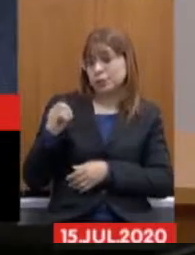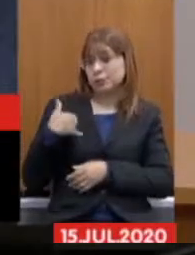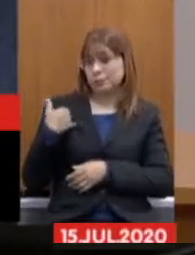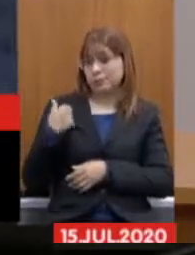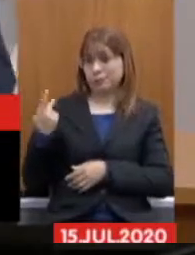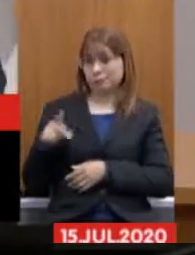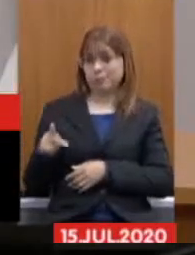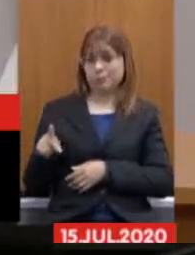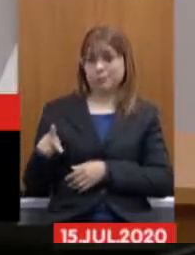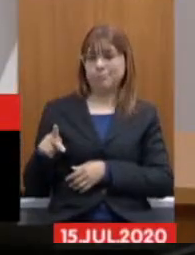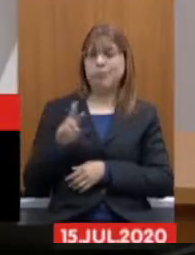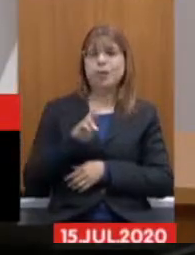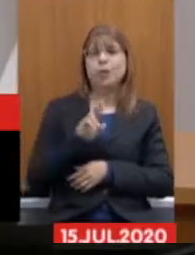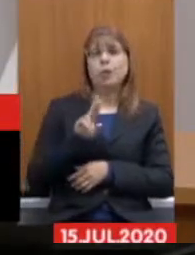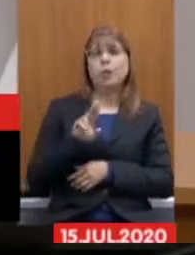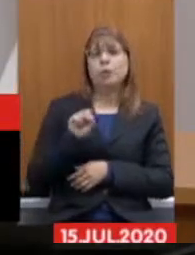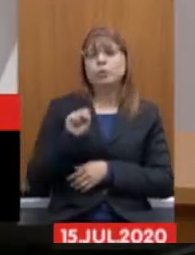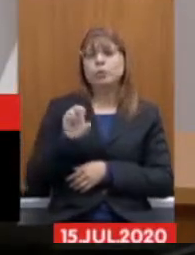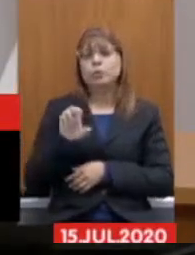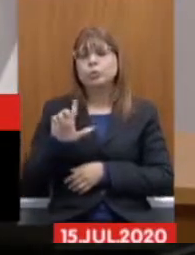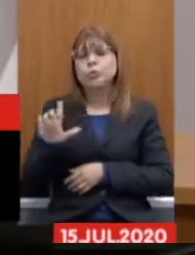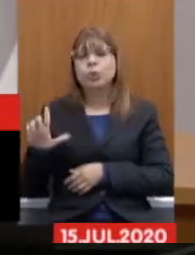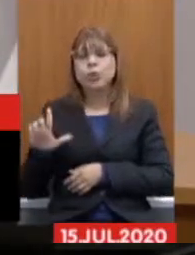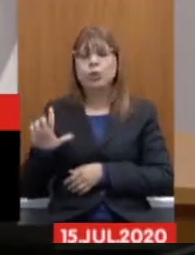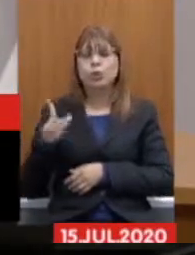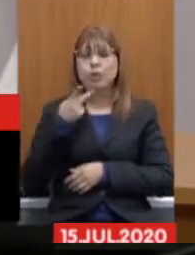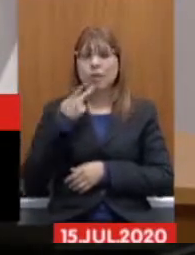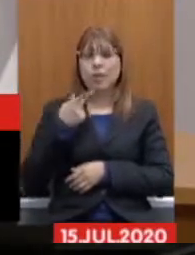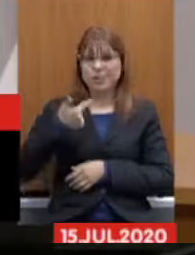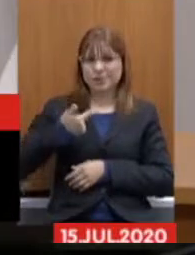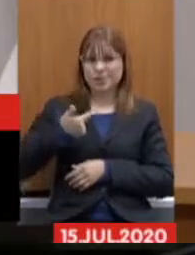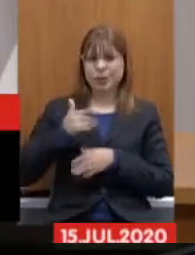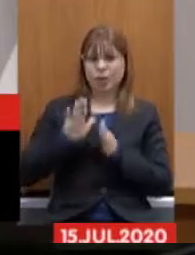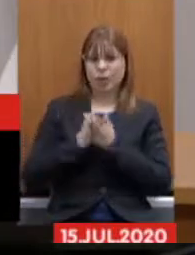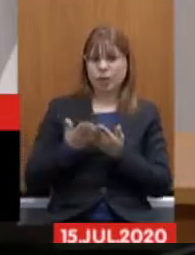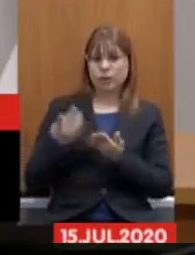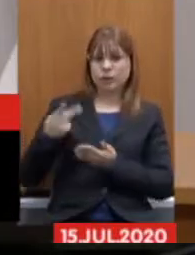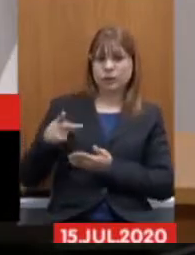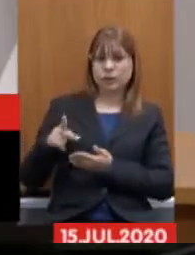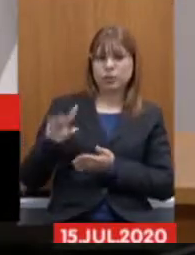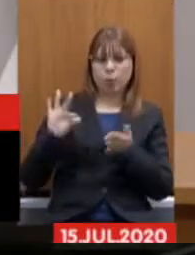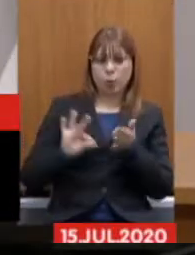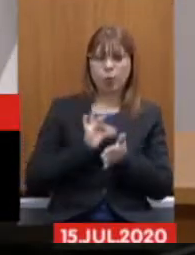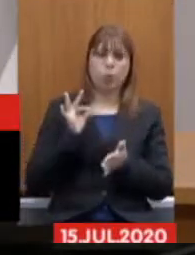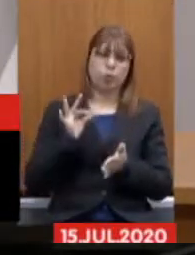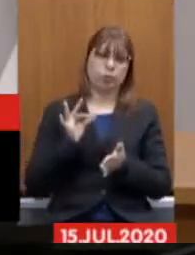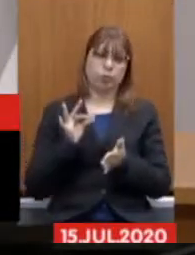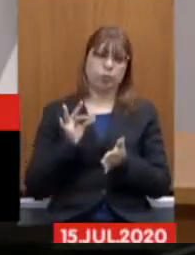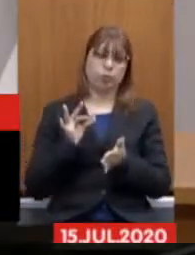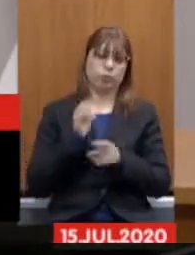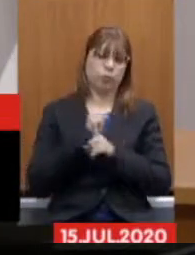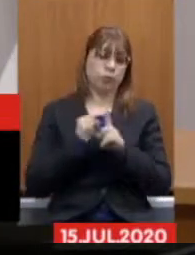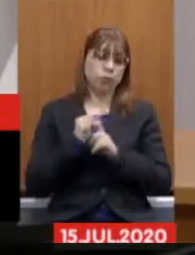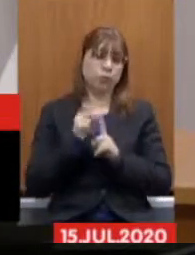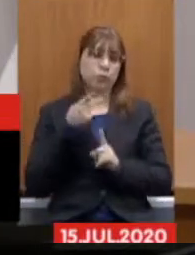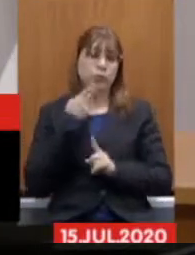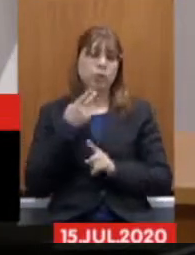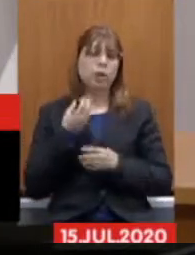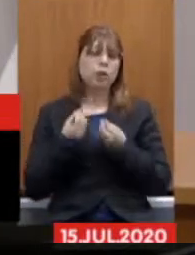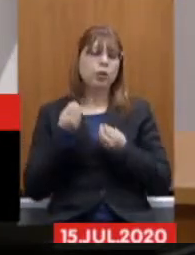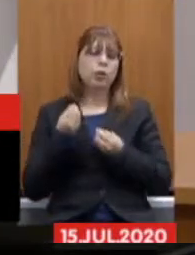idade erros ou fala no seu segundo livro do contrato social sobre o